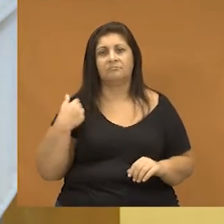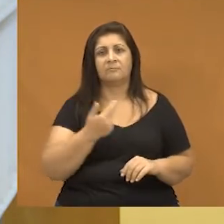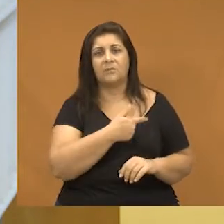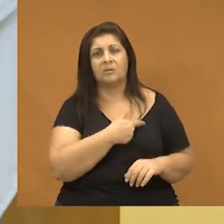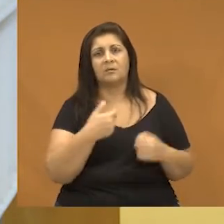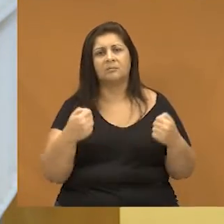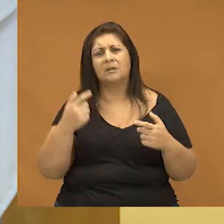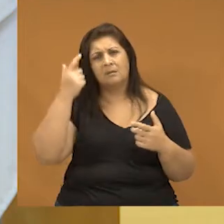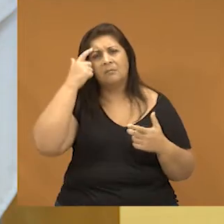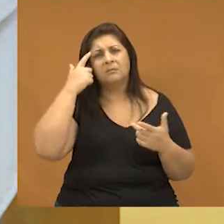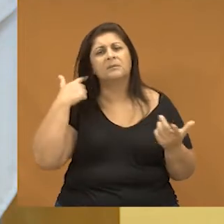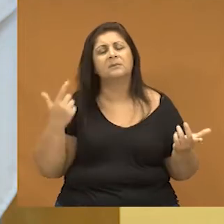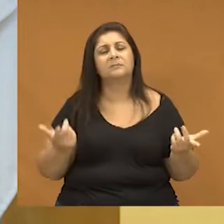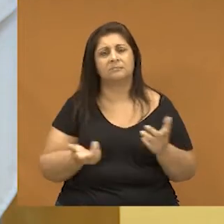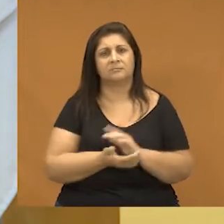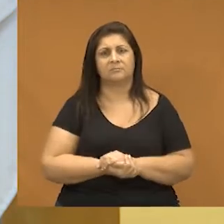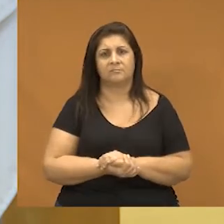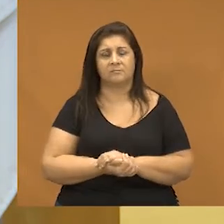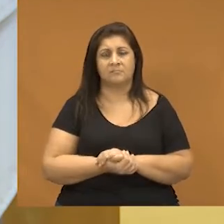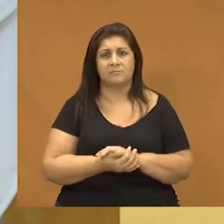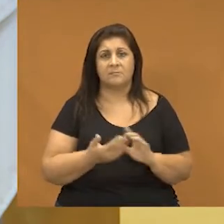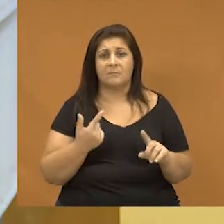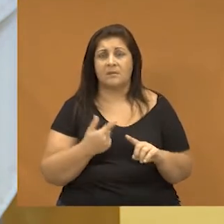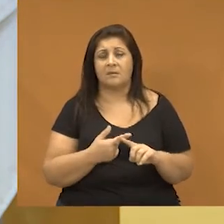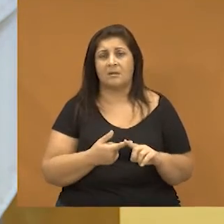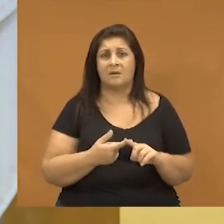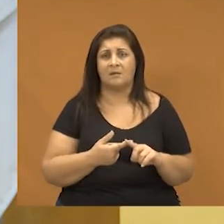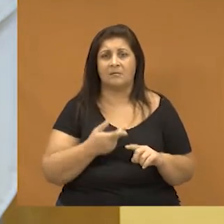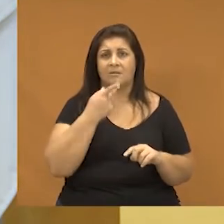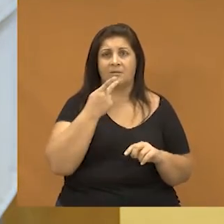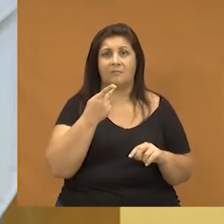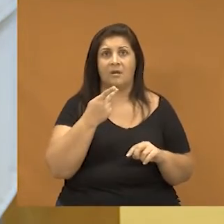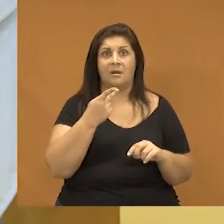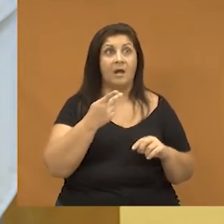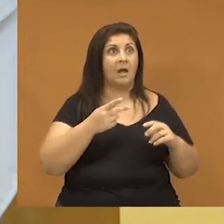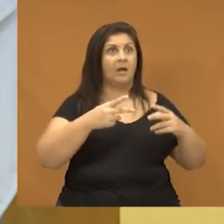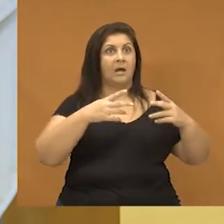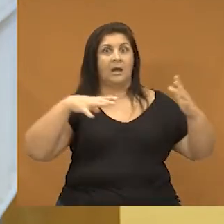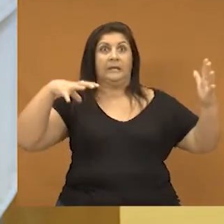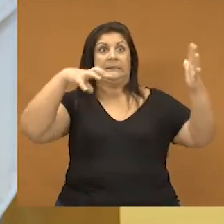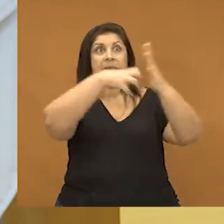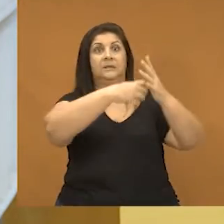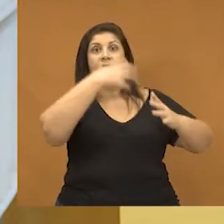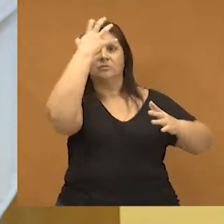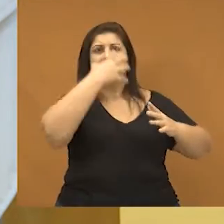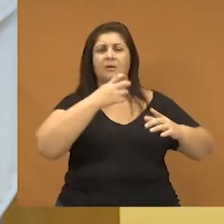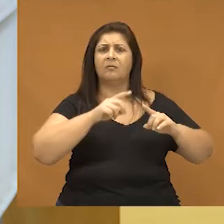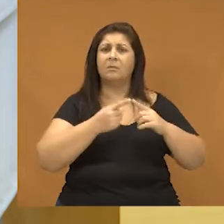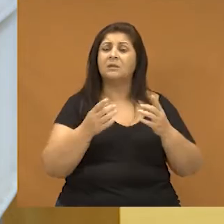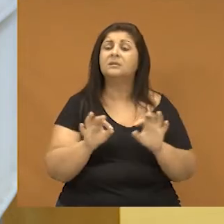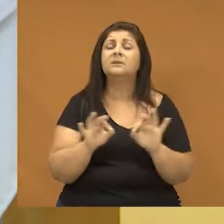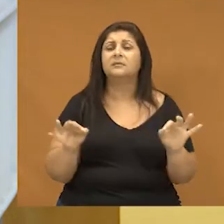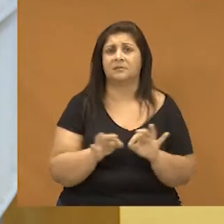questão que precisa ser trazida aqui, porque senão a gente fica tratando muito do extremo, quando não são só os